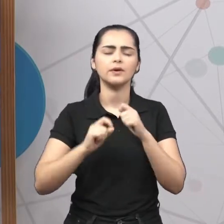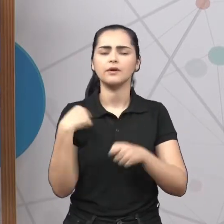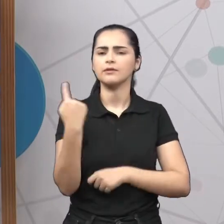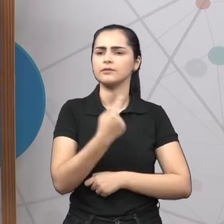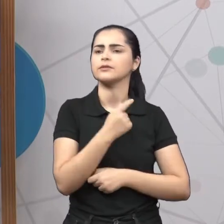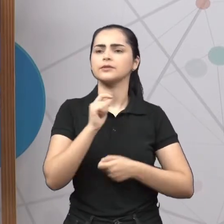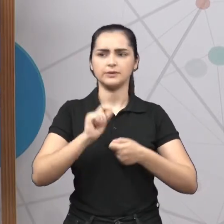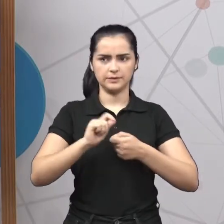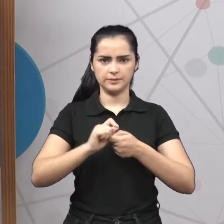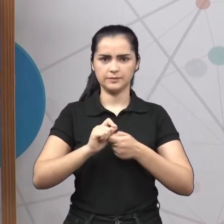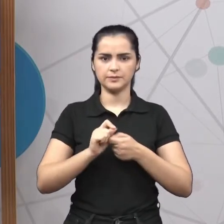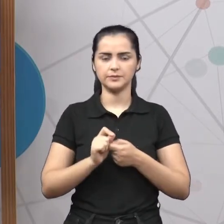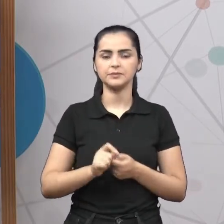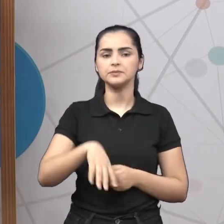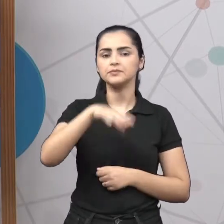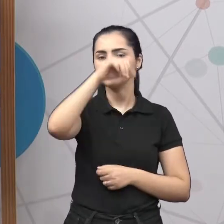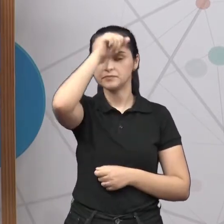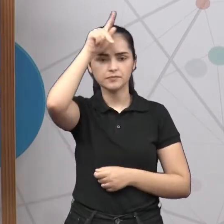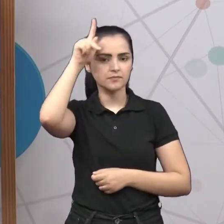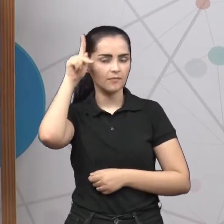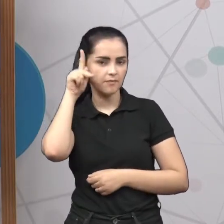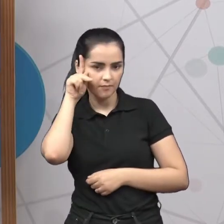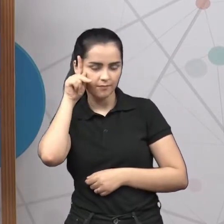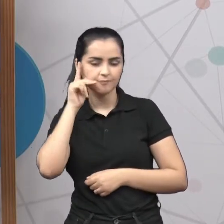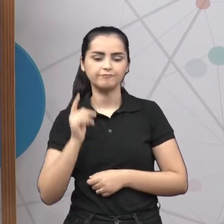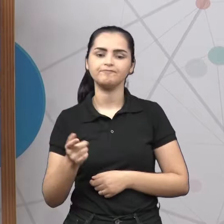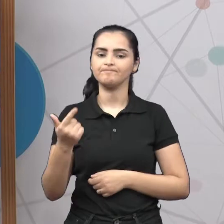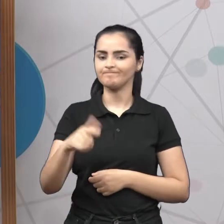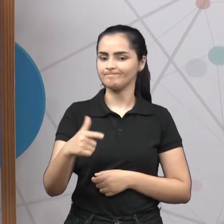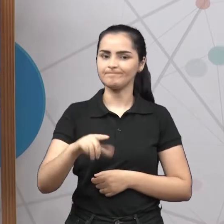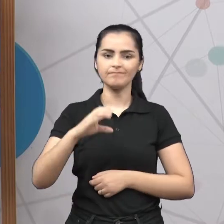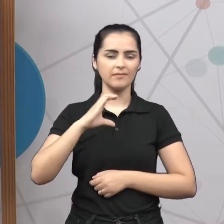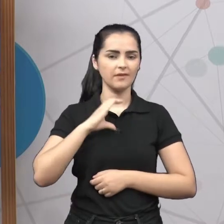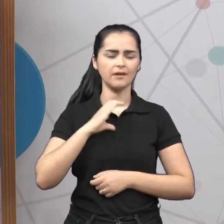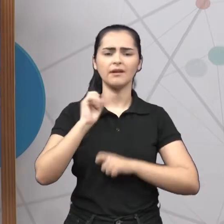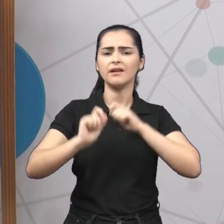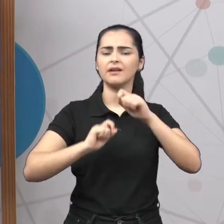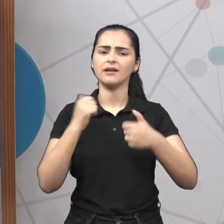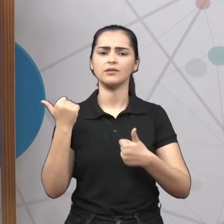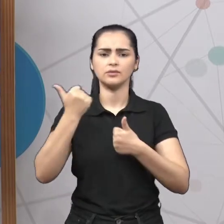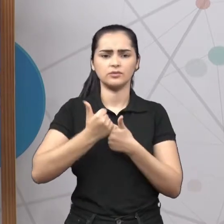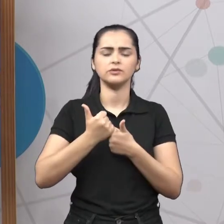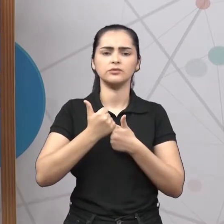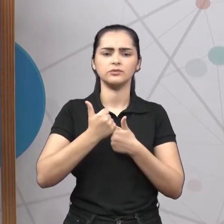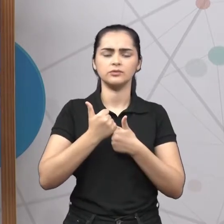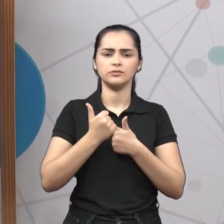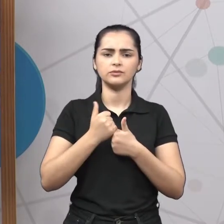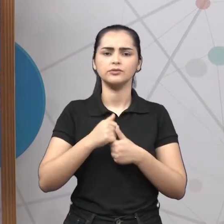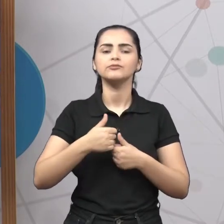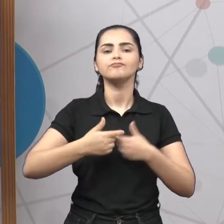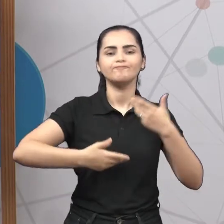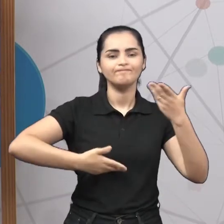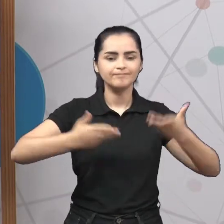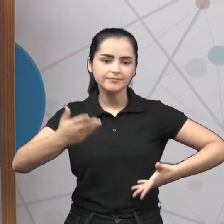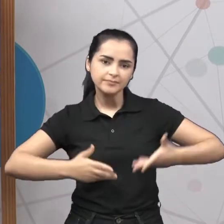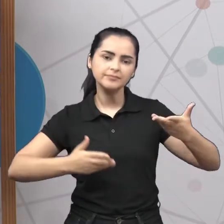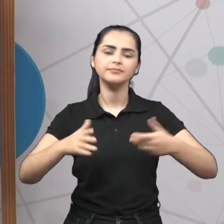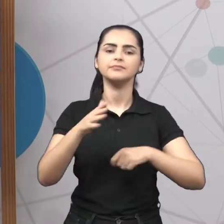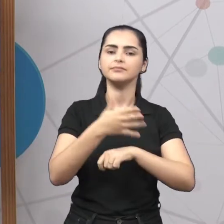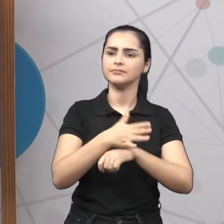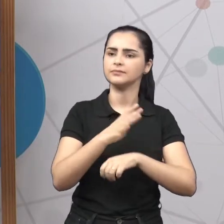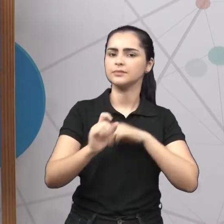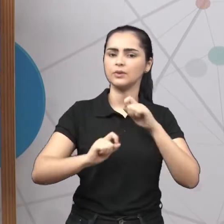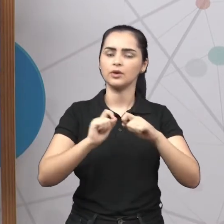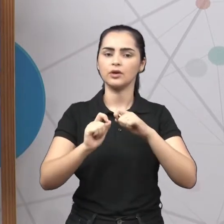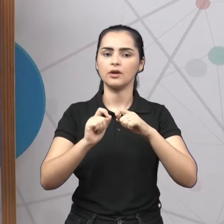comigo, ó. Quando o prefeito não está na cidade, quem o substitui no comando desses serviços